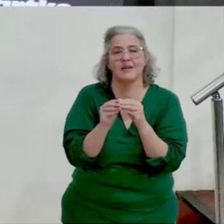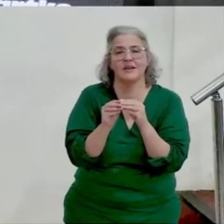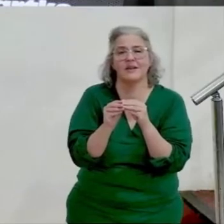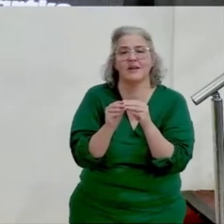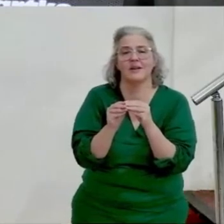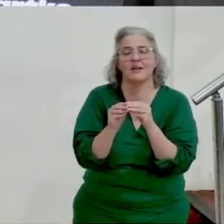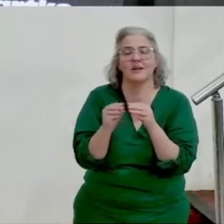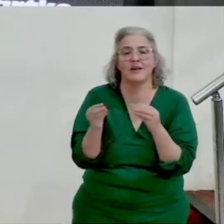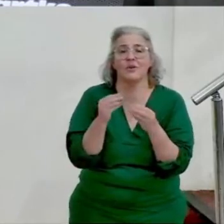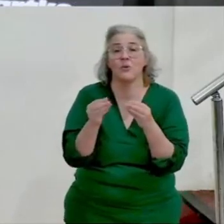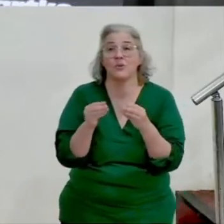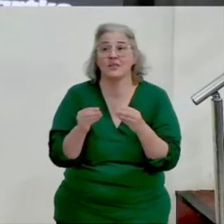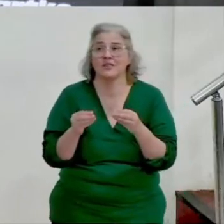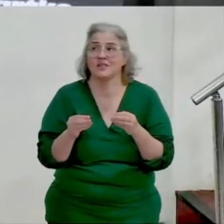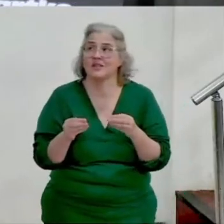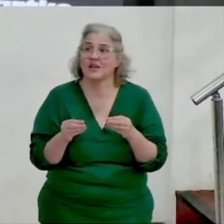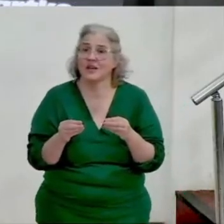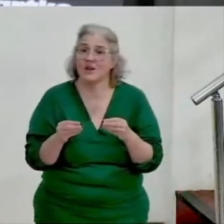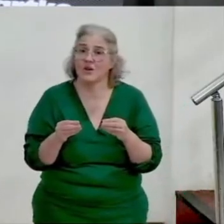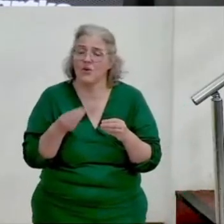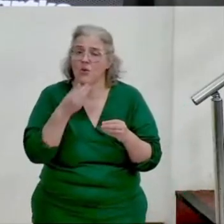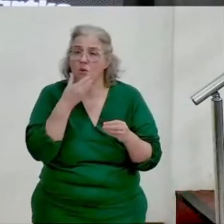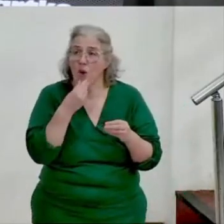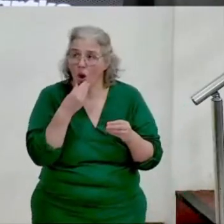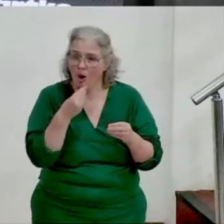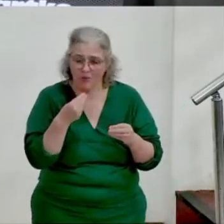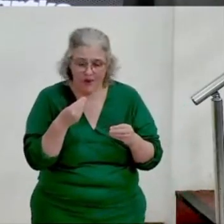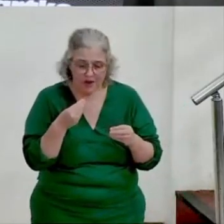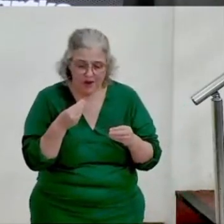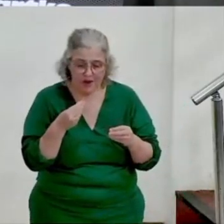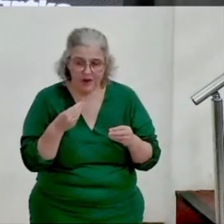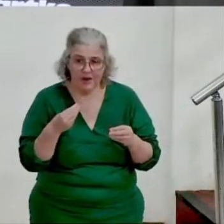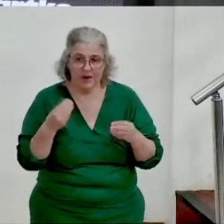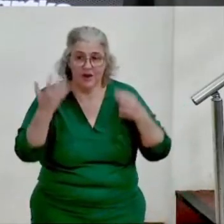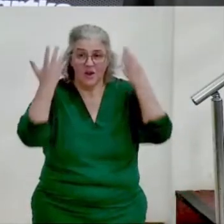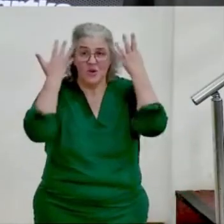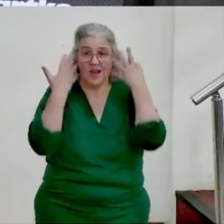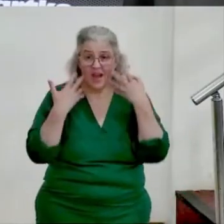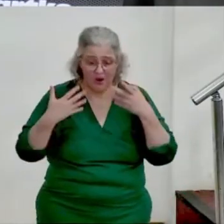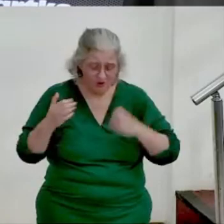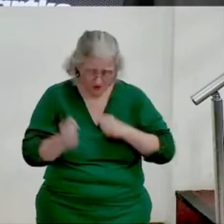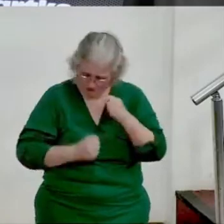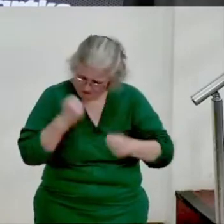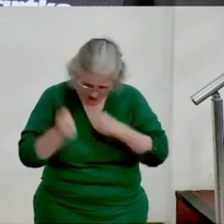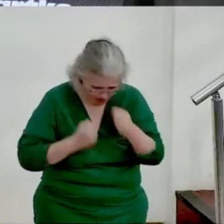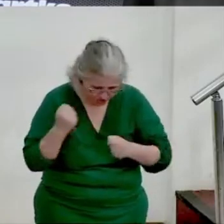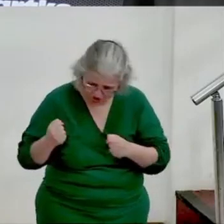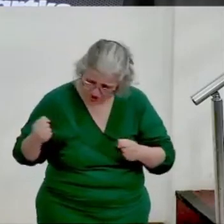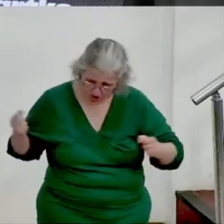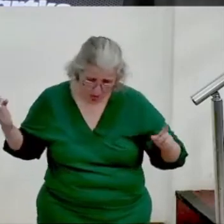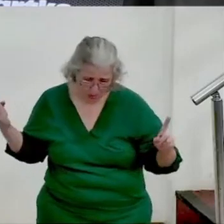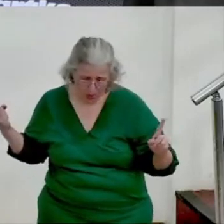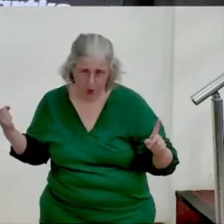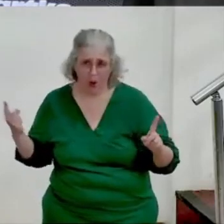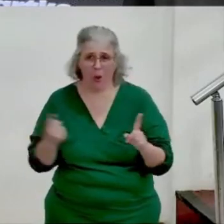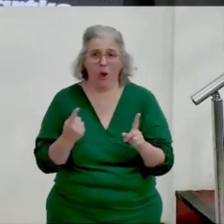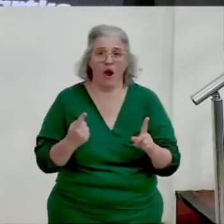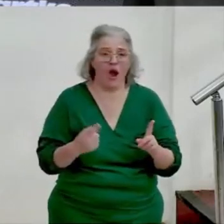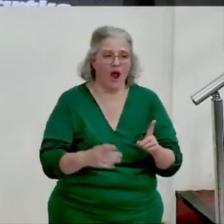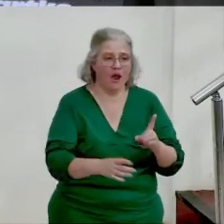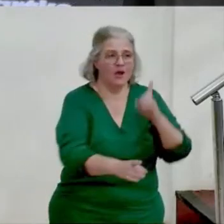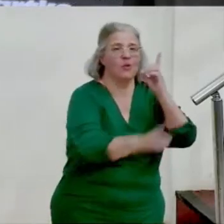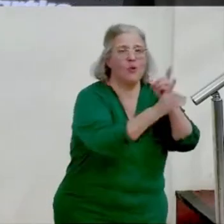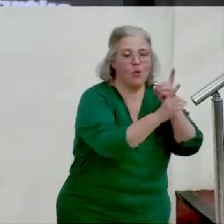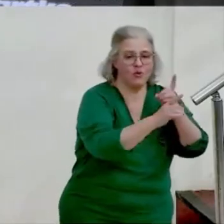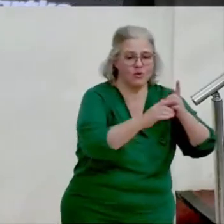homem fugisse de um leão e lhe saísse ao encontro um urso, ou como se ele, fugindo, chegasse em casa e colocasse a mão na parede